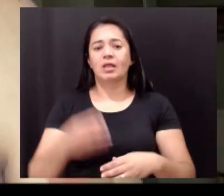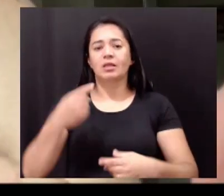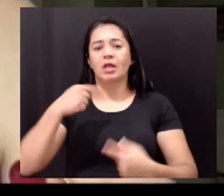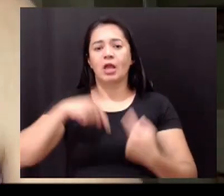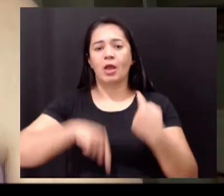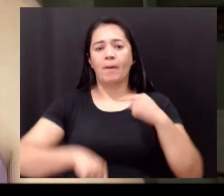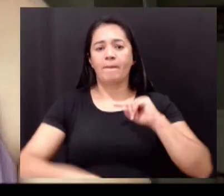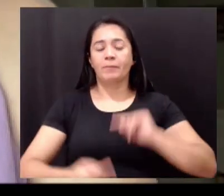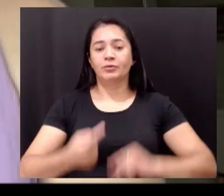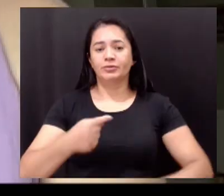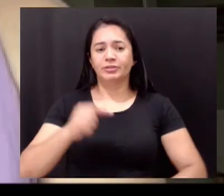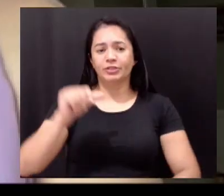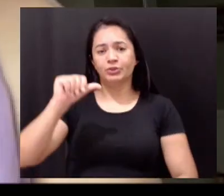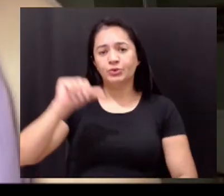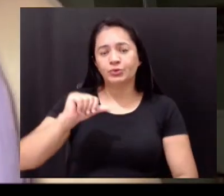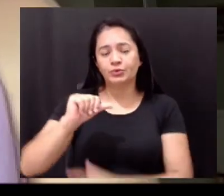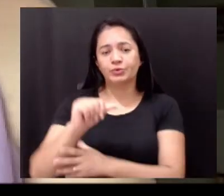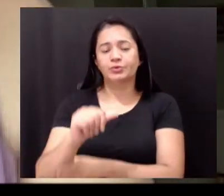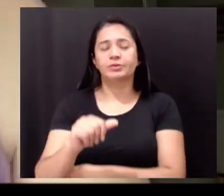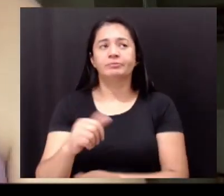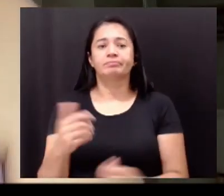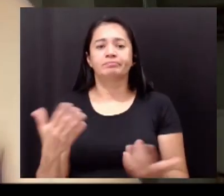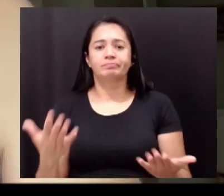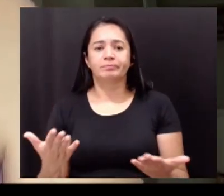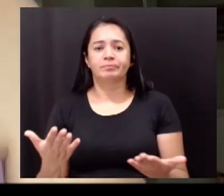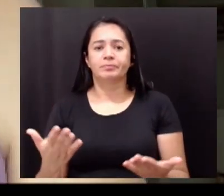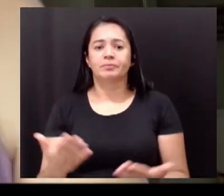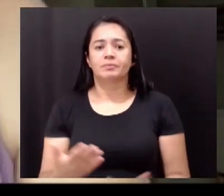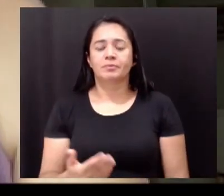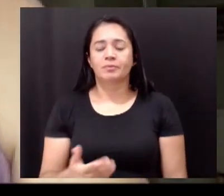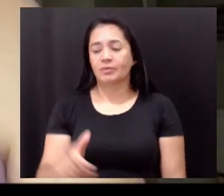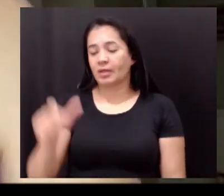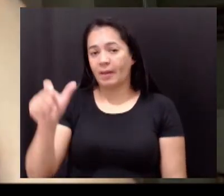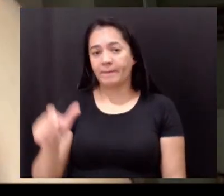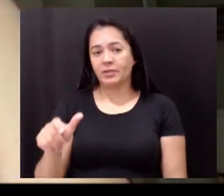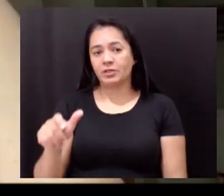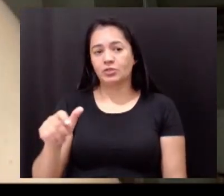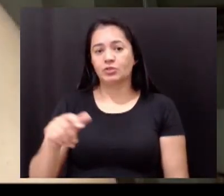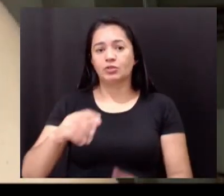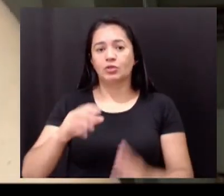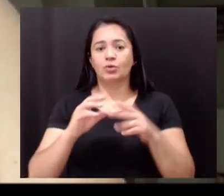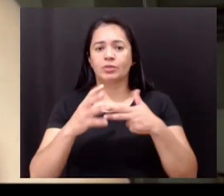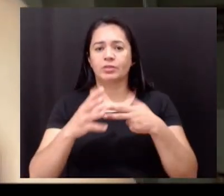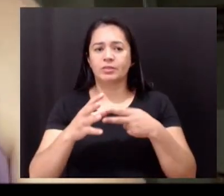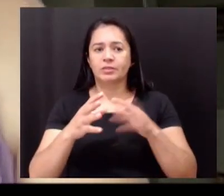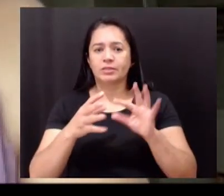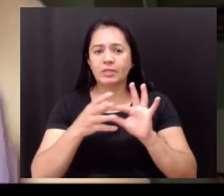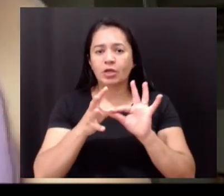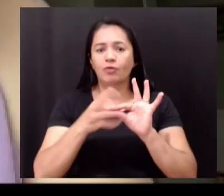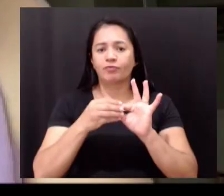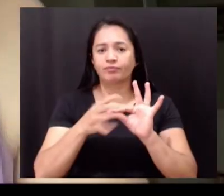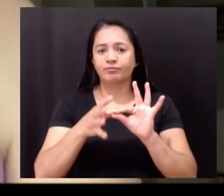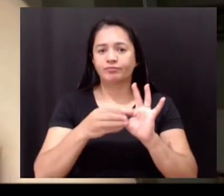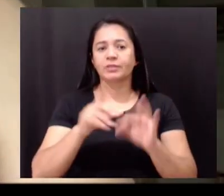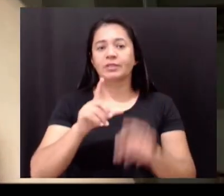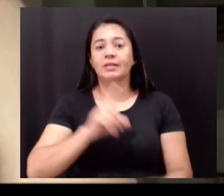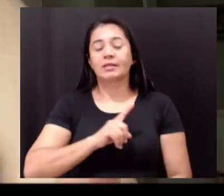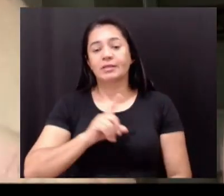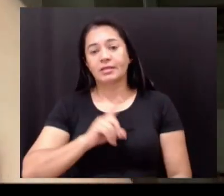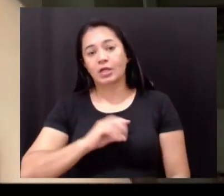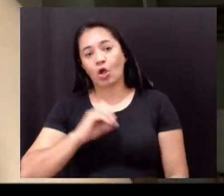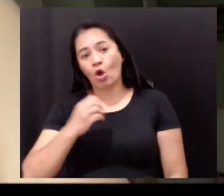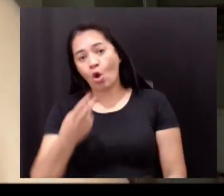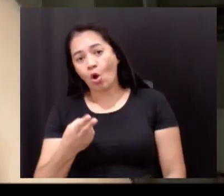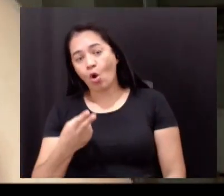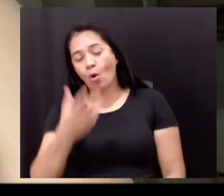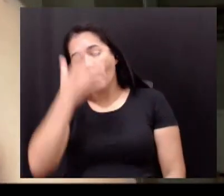leia-se, pessoas que têm o vírus HIV, ou ainda pessoas transplantadas, ou pacientes que